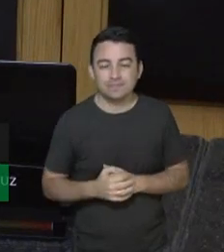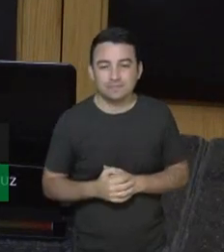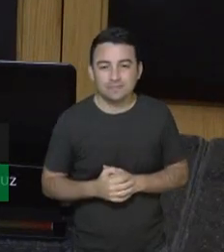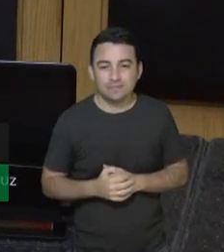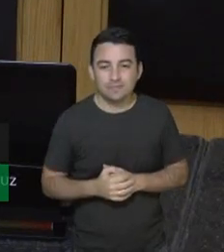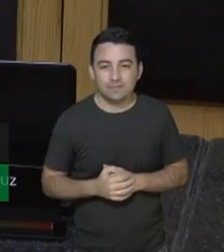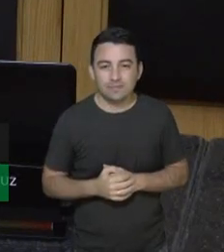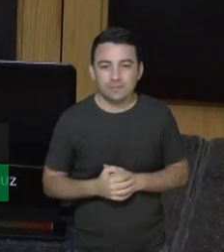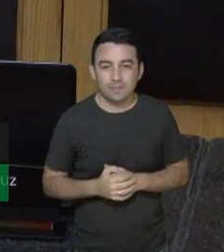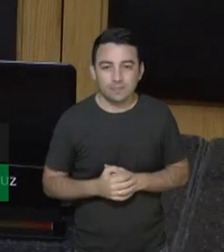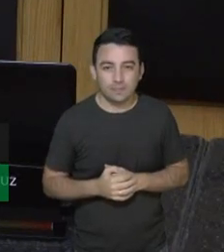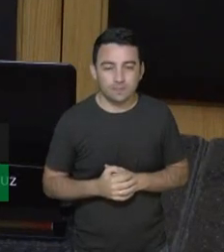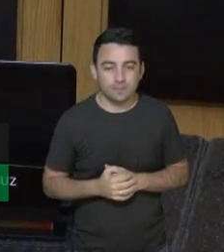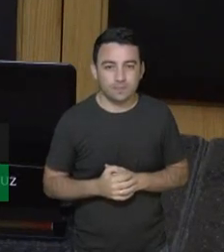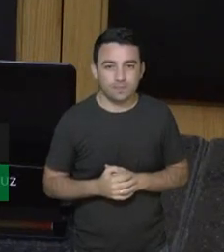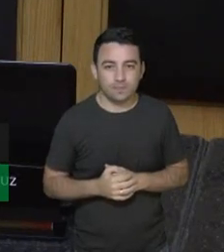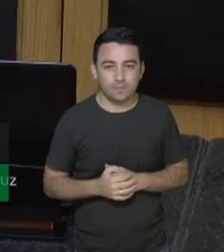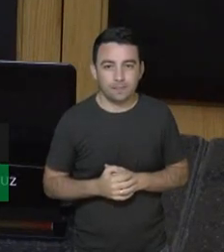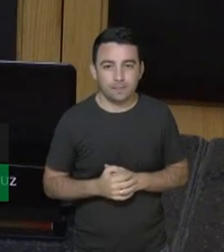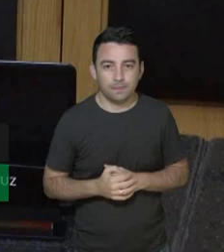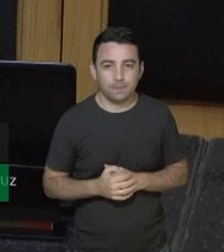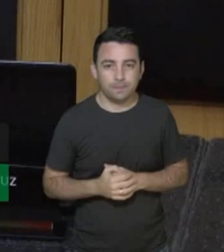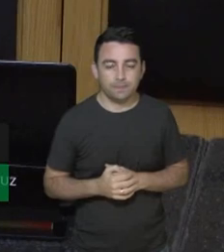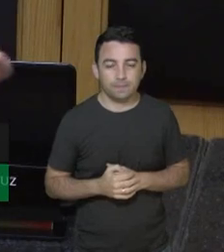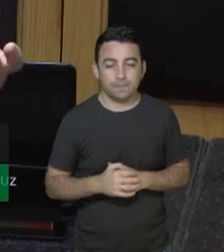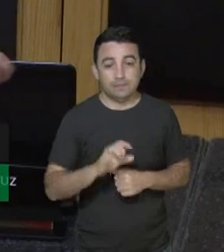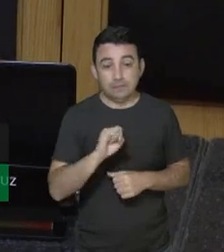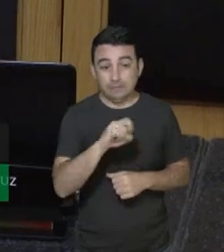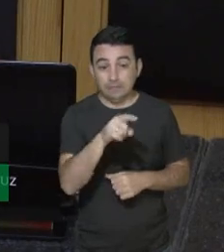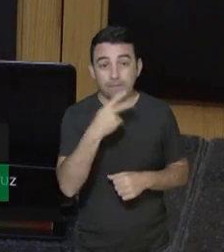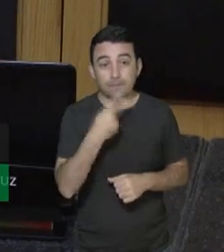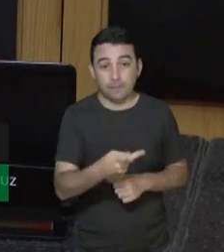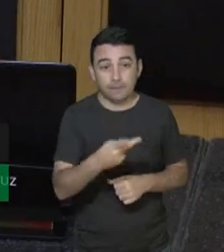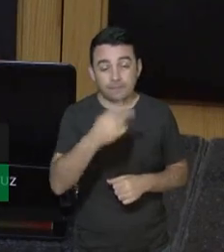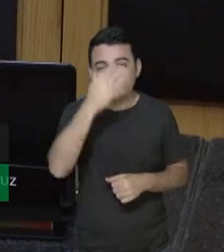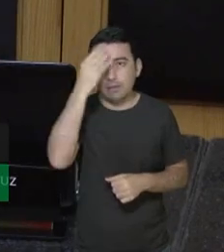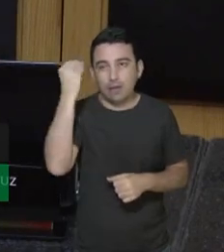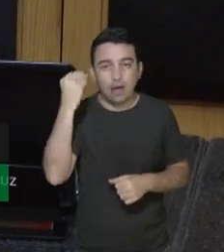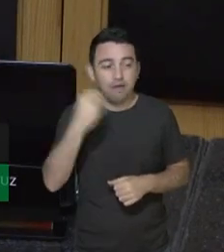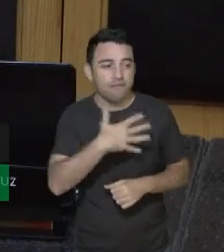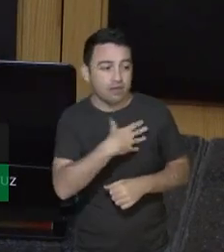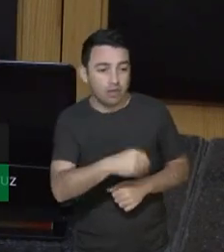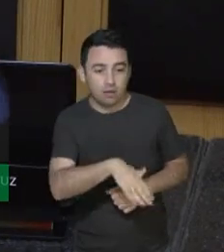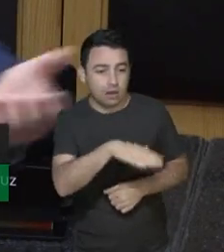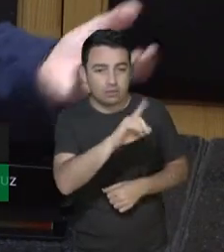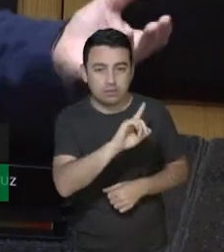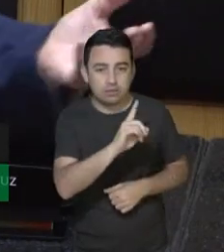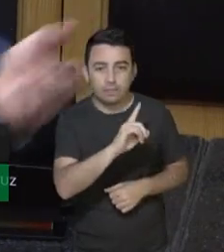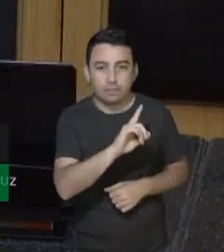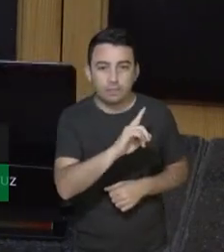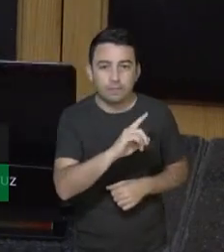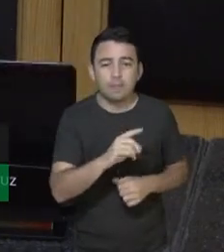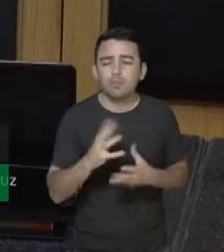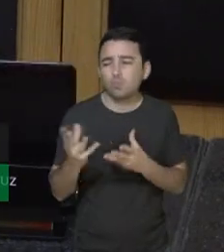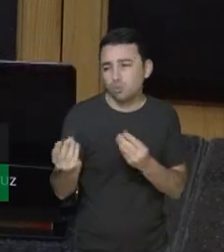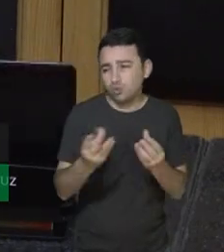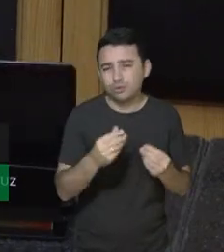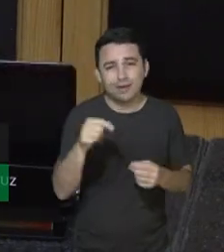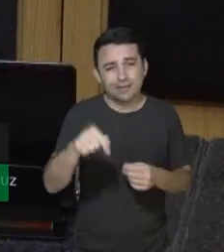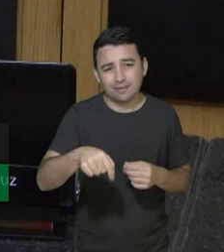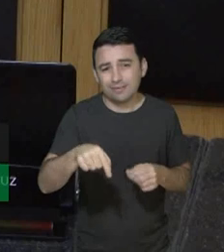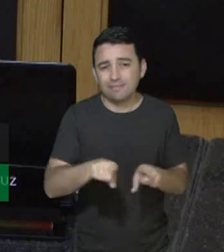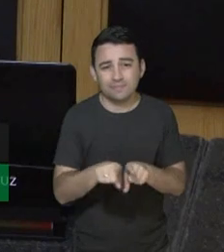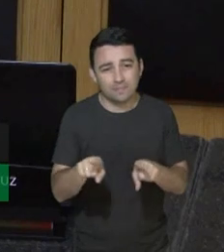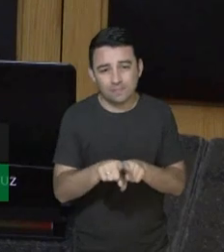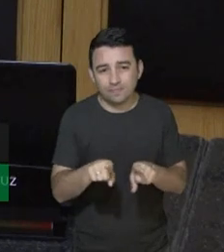Quando o amigo disse assim que não viu as filhas crescerem, boa parte daqui também tem